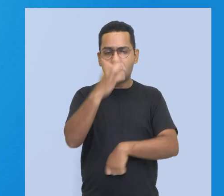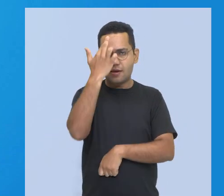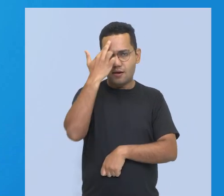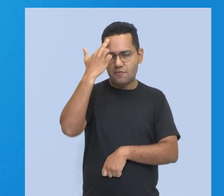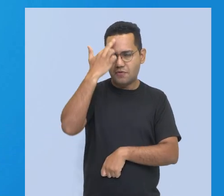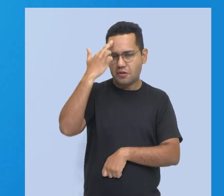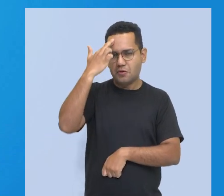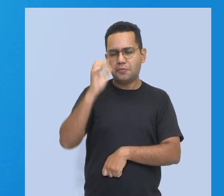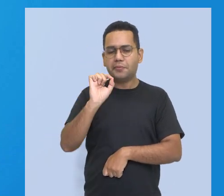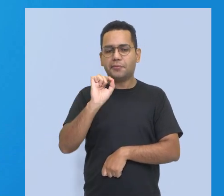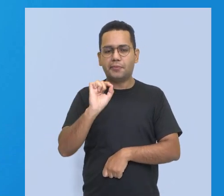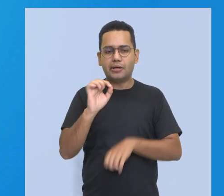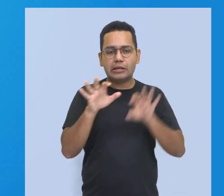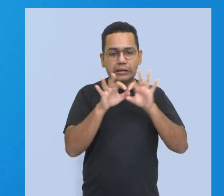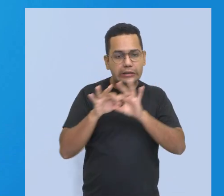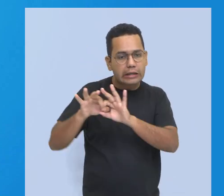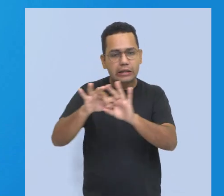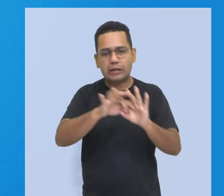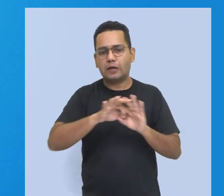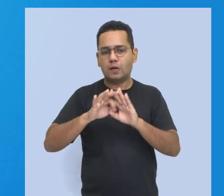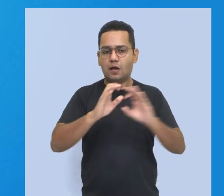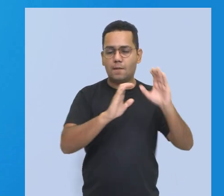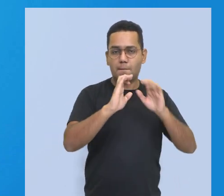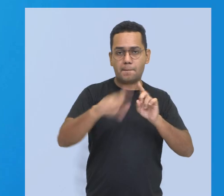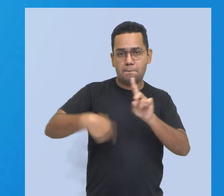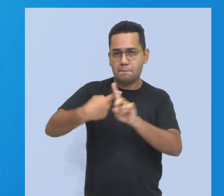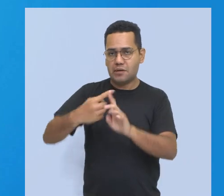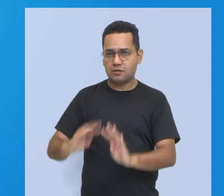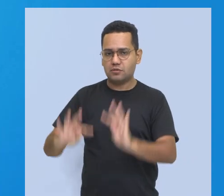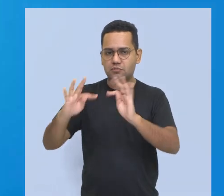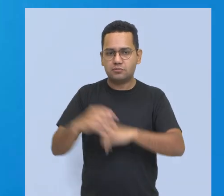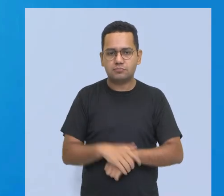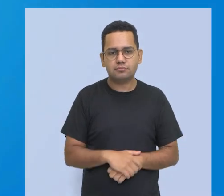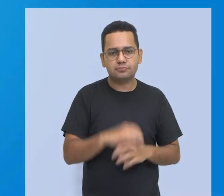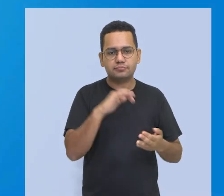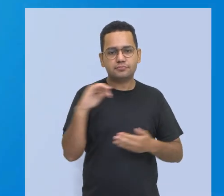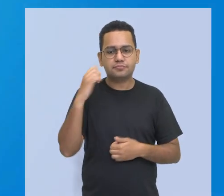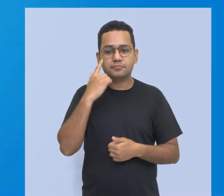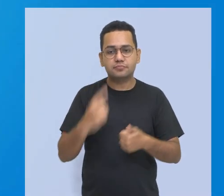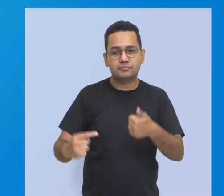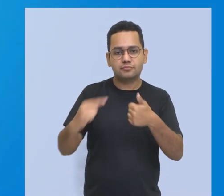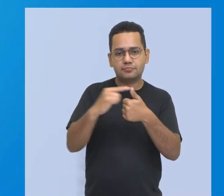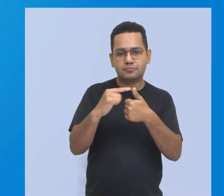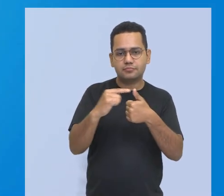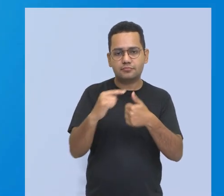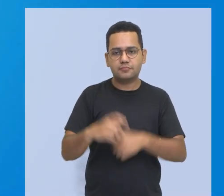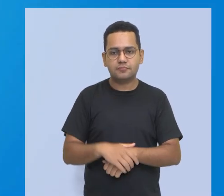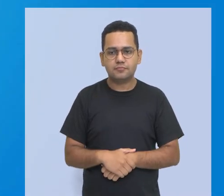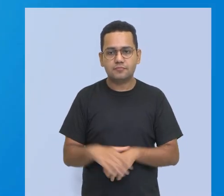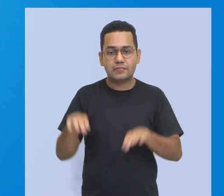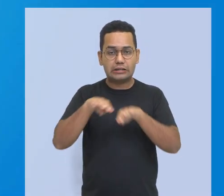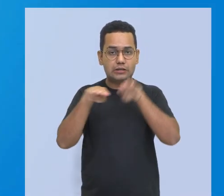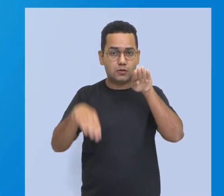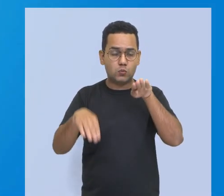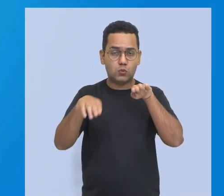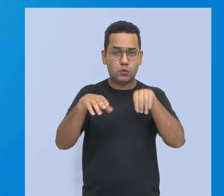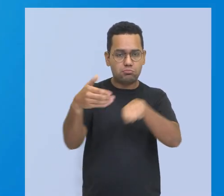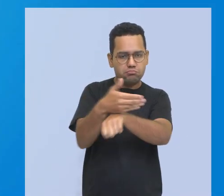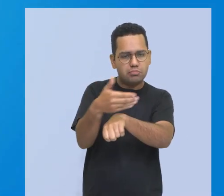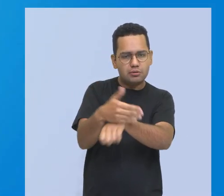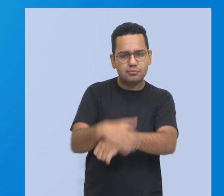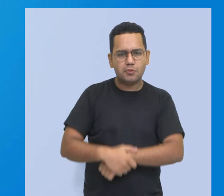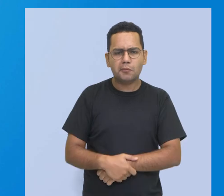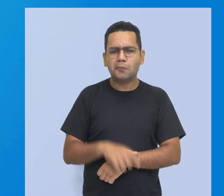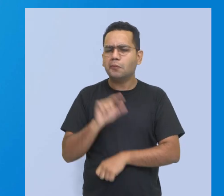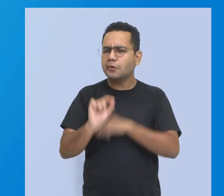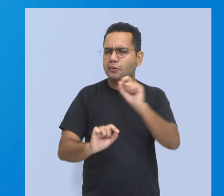da interligação da comunicação e tecnologias. Então, o ponto 1, ele fala sobre a questão da desigualdade de acesso.